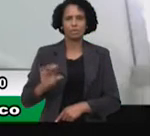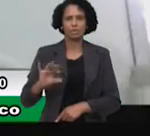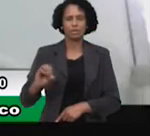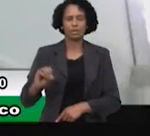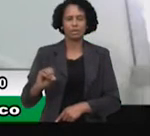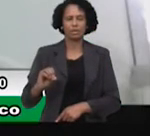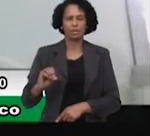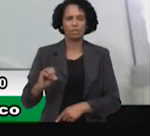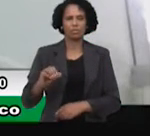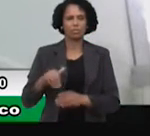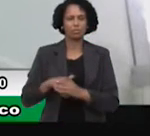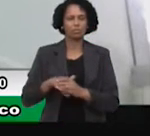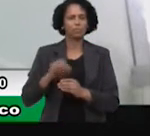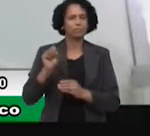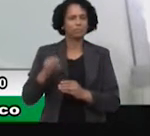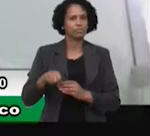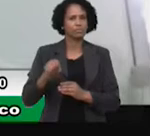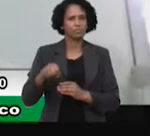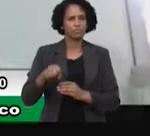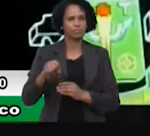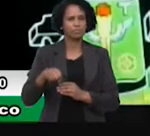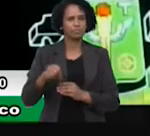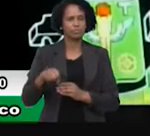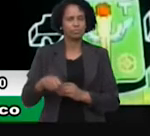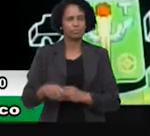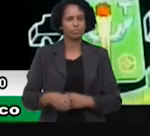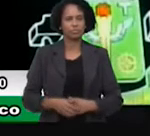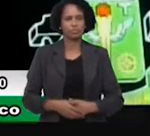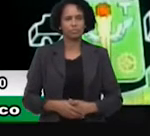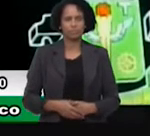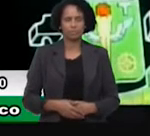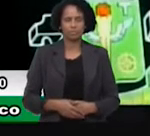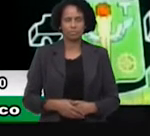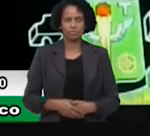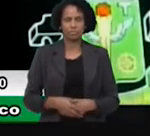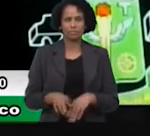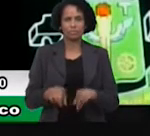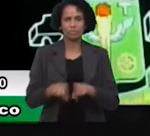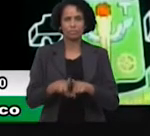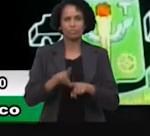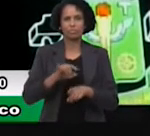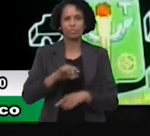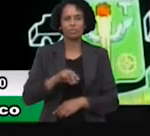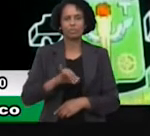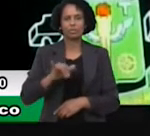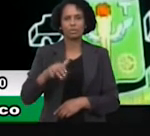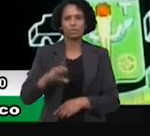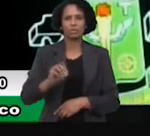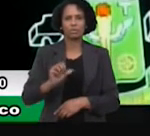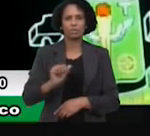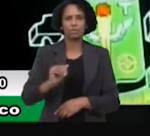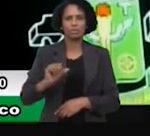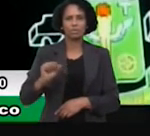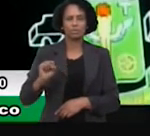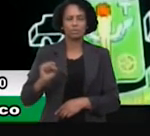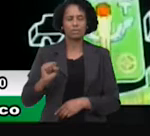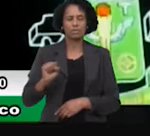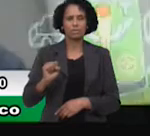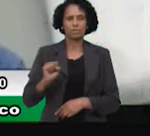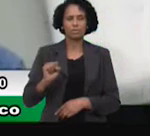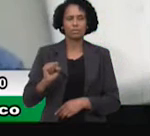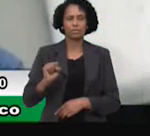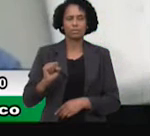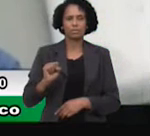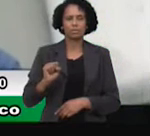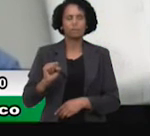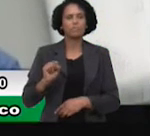sim. Registrado o voto sim do novo vereador Rogério Santos. Novo vereador Josias da Ju, como vota, Vossa Excelência? Voto